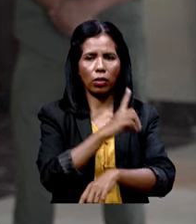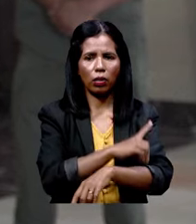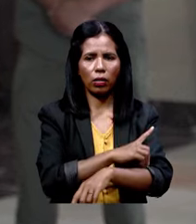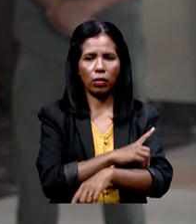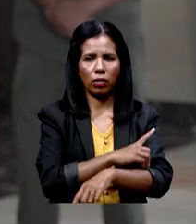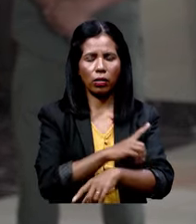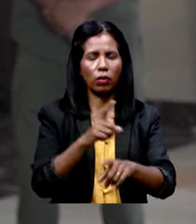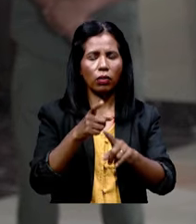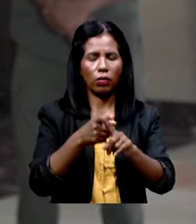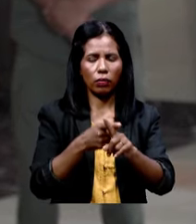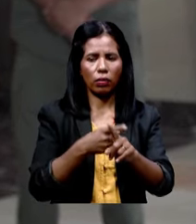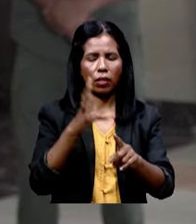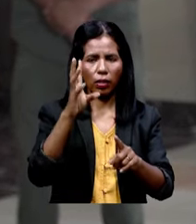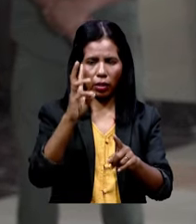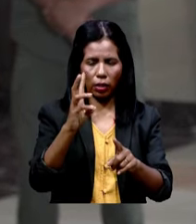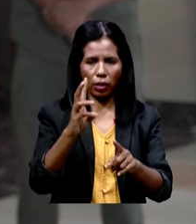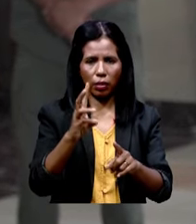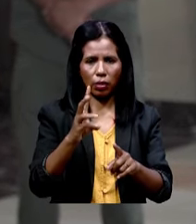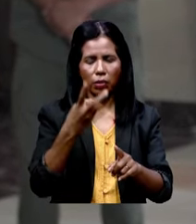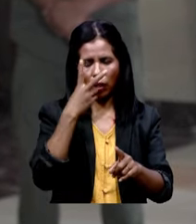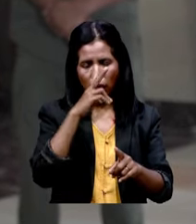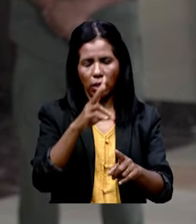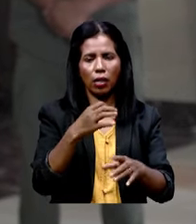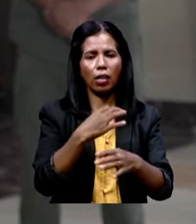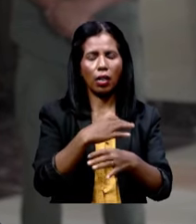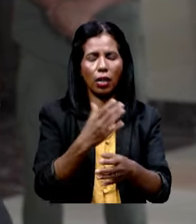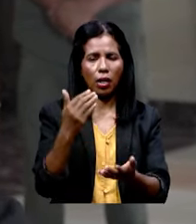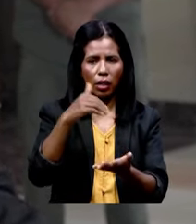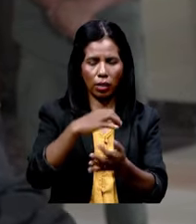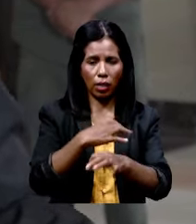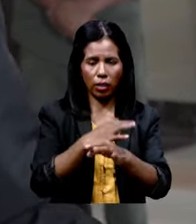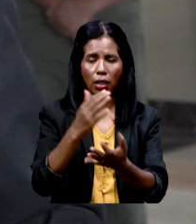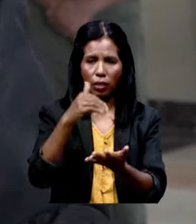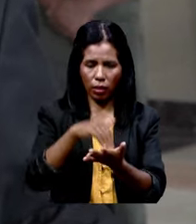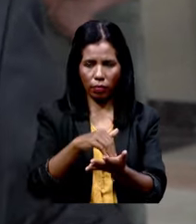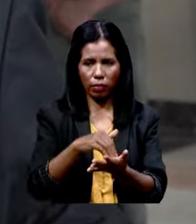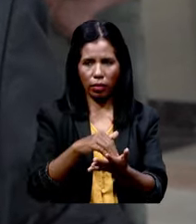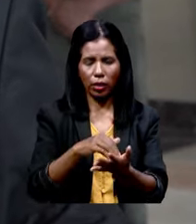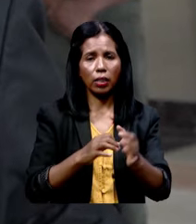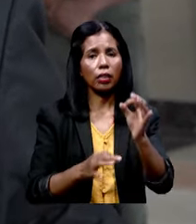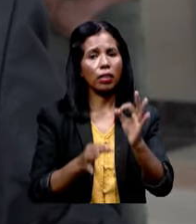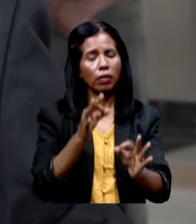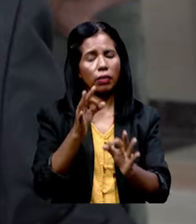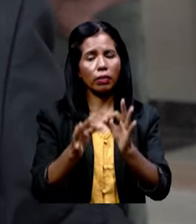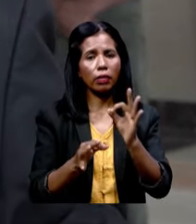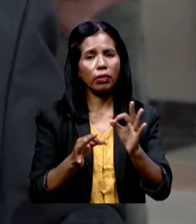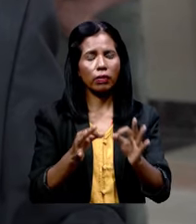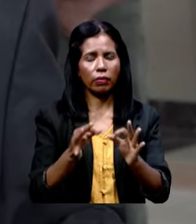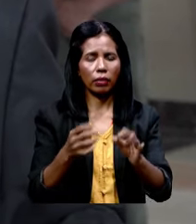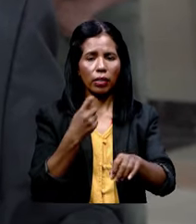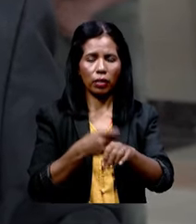6 meses está, hoje, a dia no Fátima, enquanto e tempo na